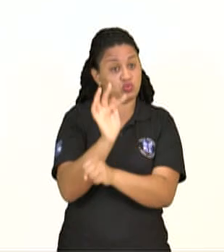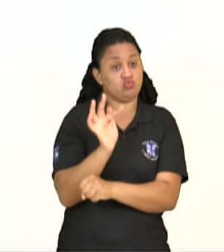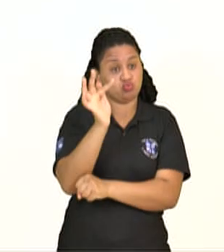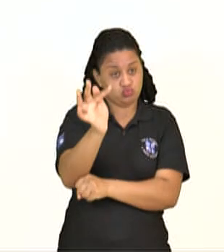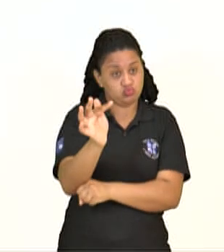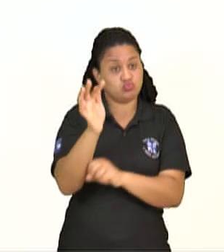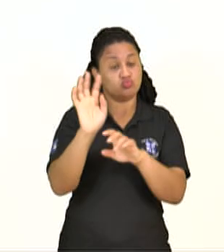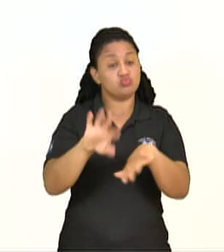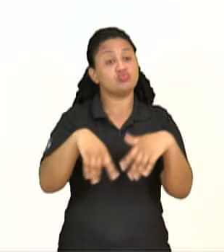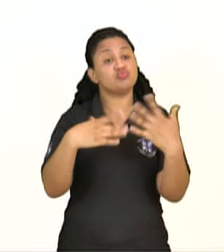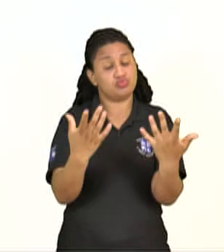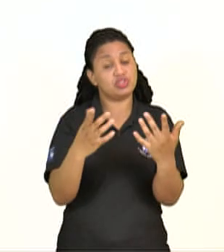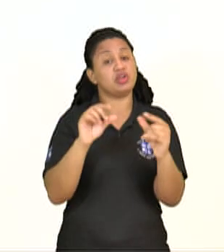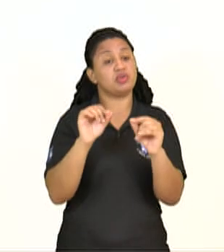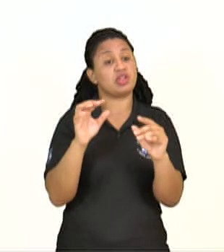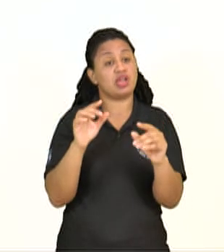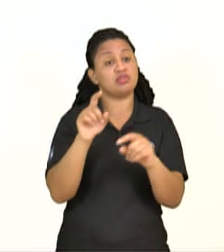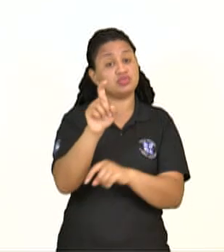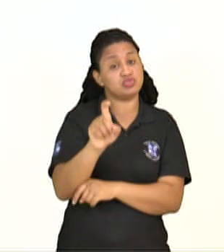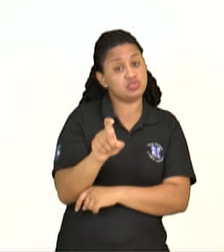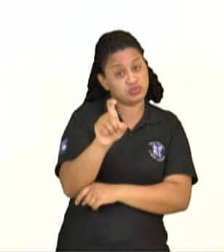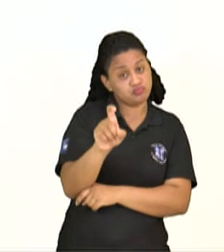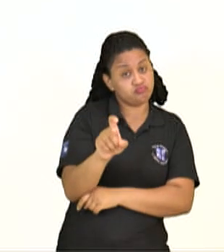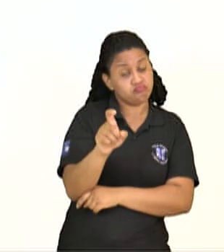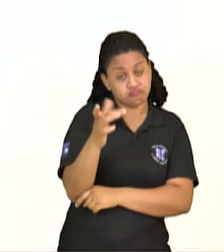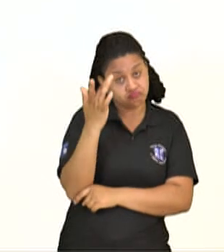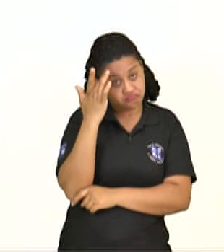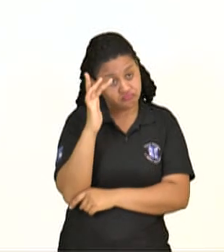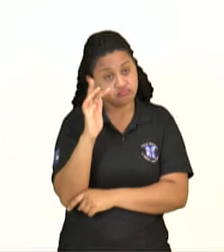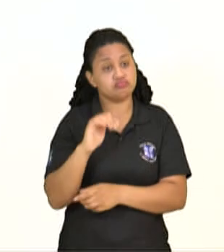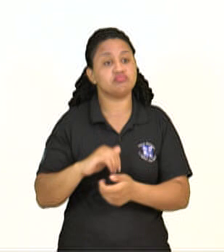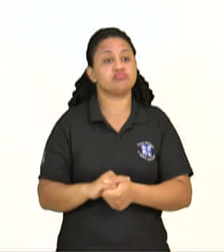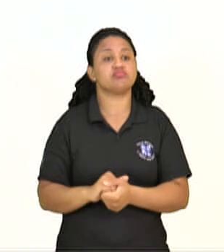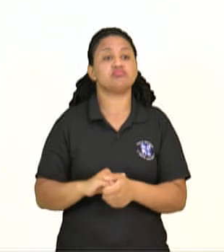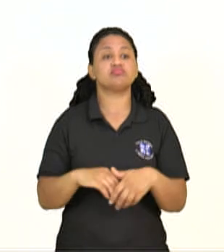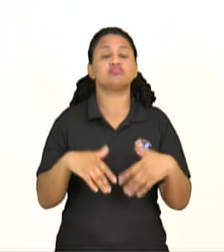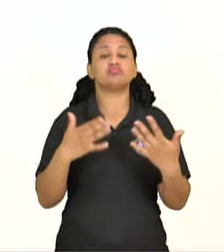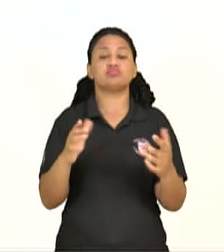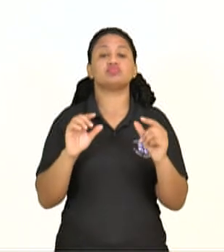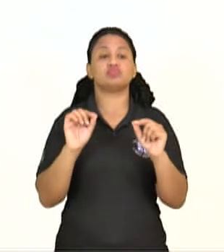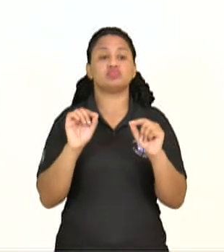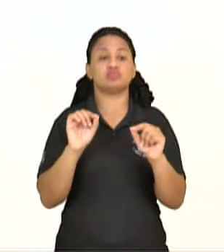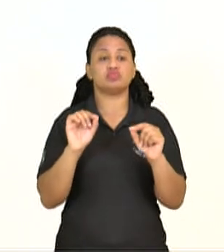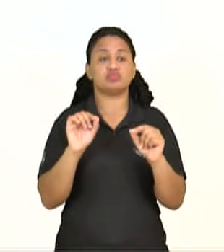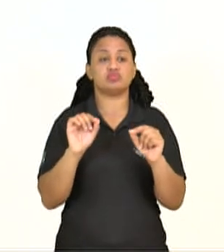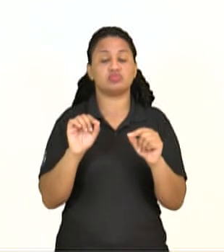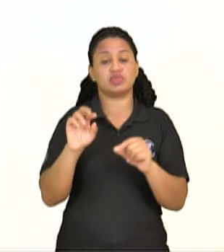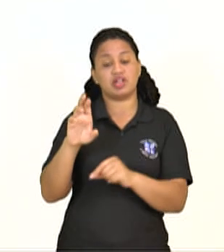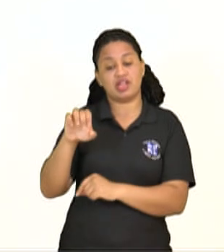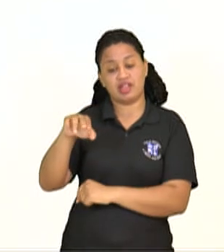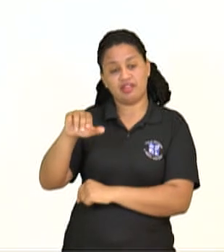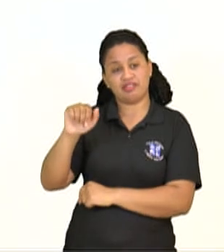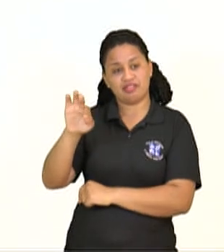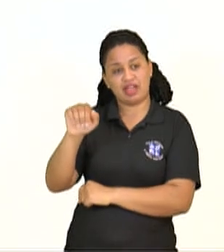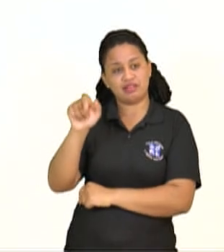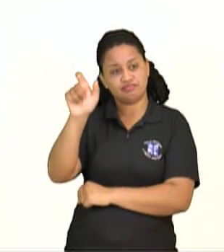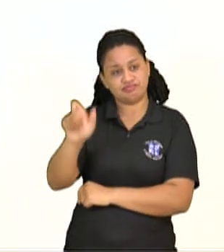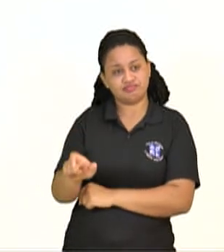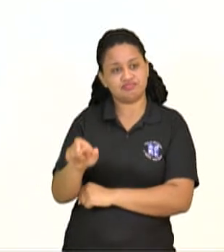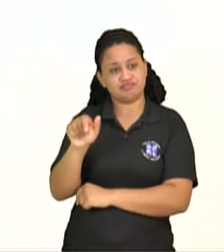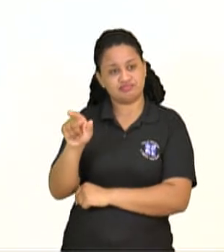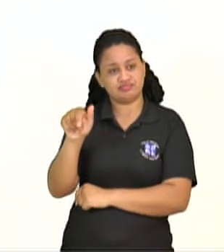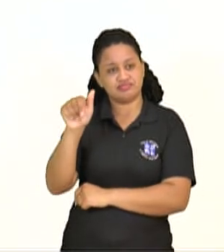né? Portanto, chamamos aí de x, tá? Então, nesse caso, né, a Renata, né, até tá um errinho